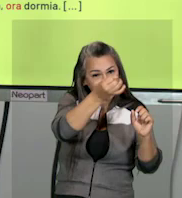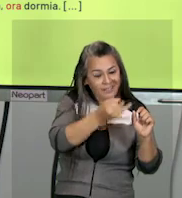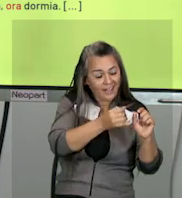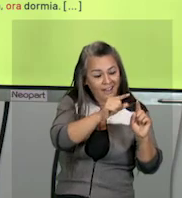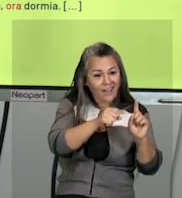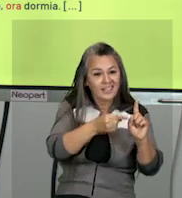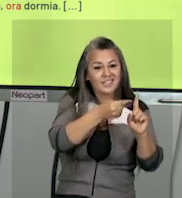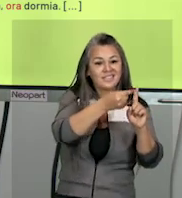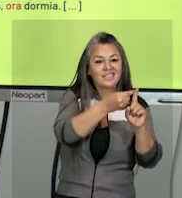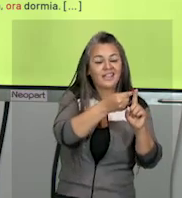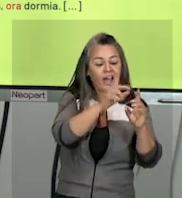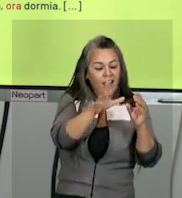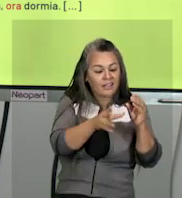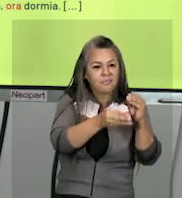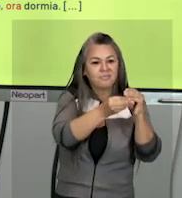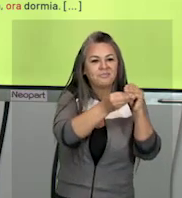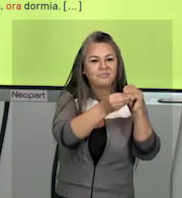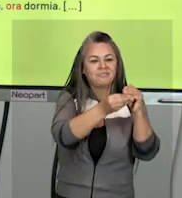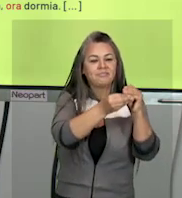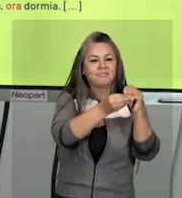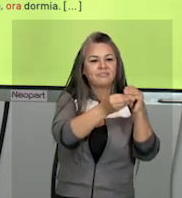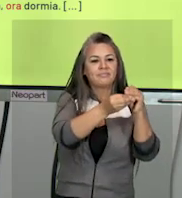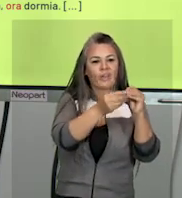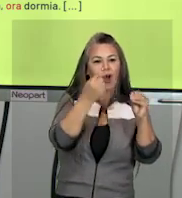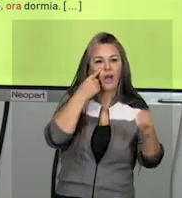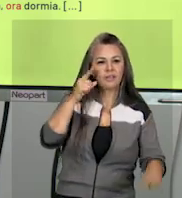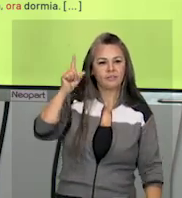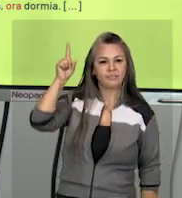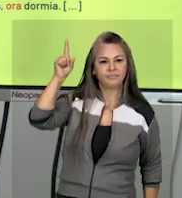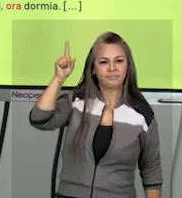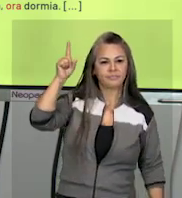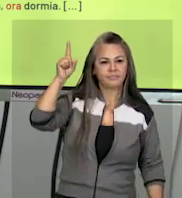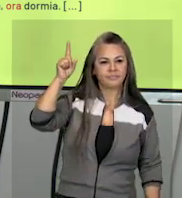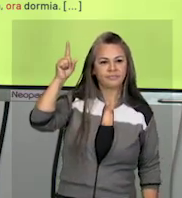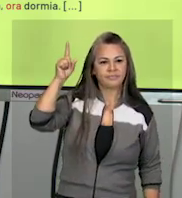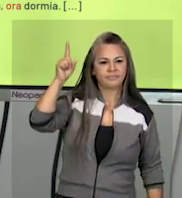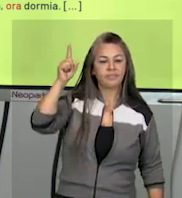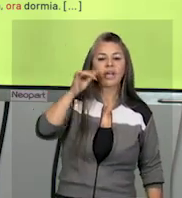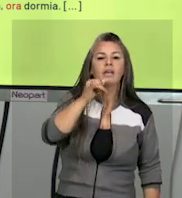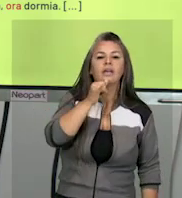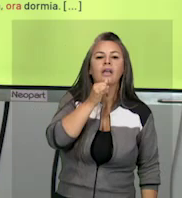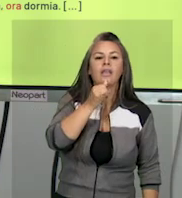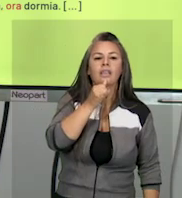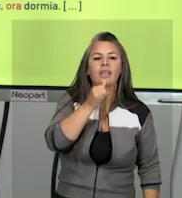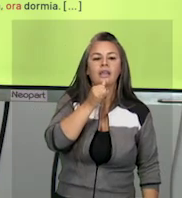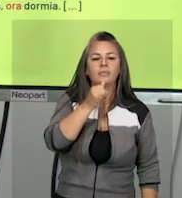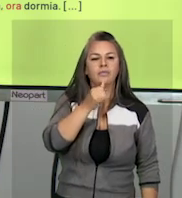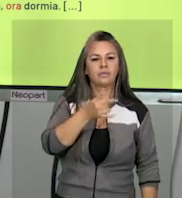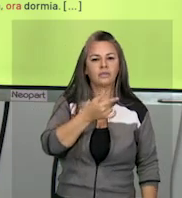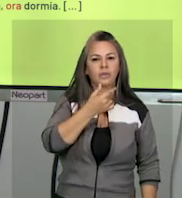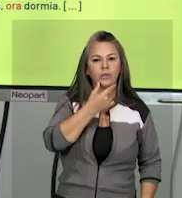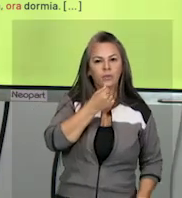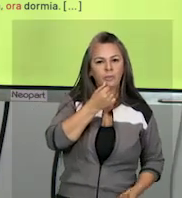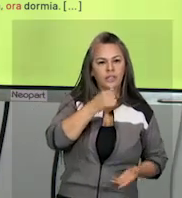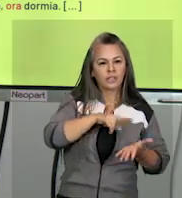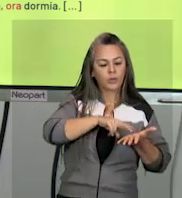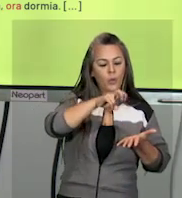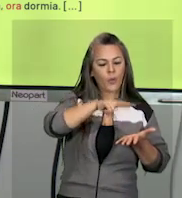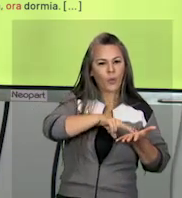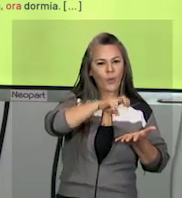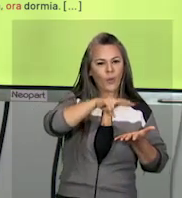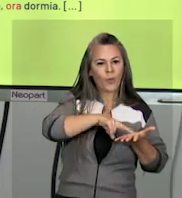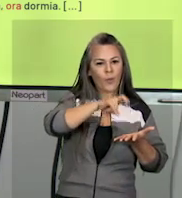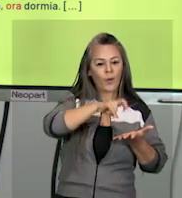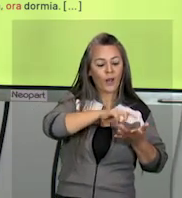não só, mas também. São várias, né? Eu pus algumas só. Olha o exemplo. O menino pulava e gritava. Fazia